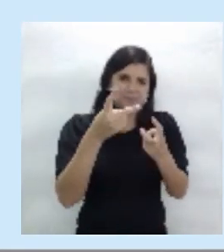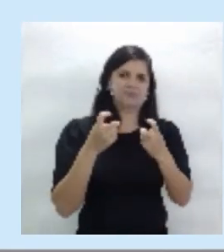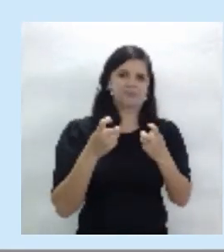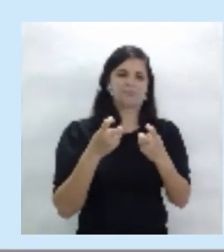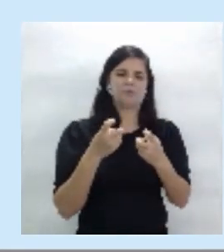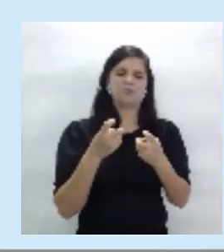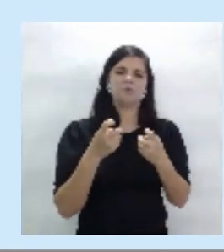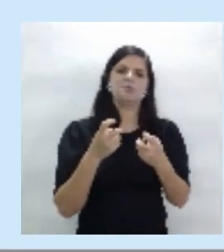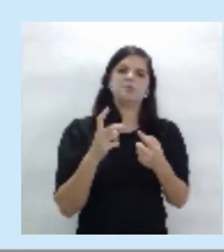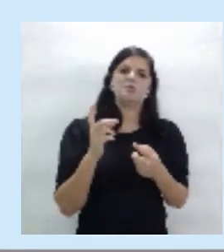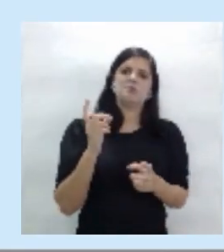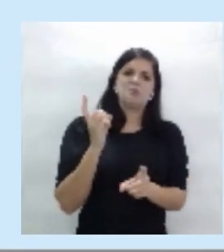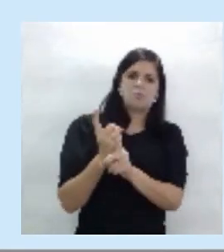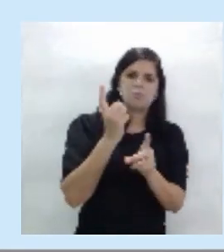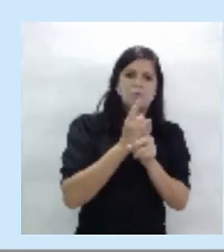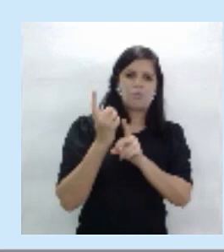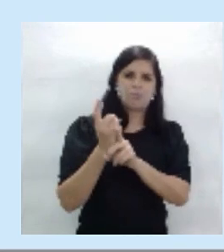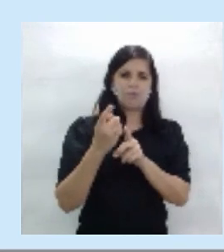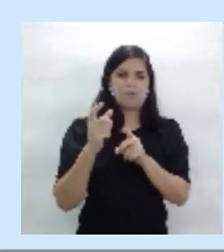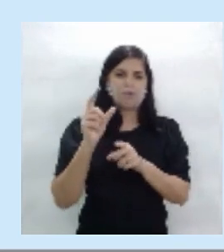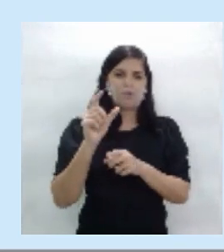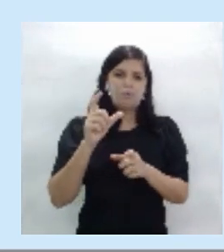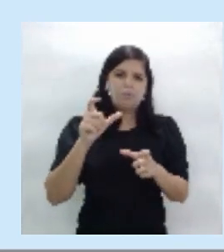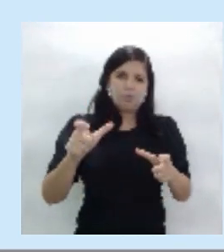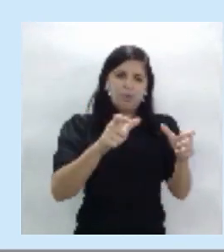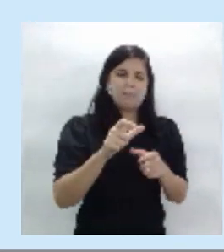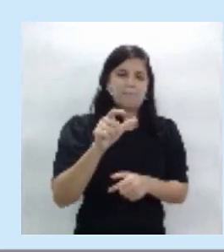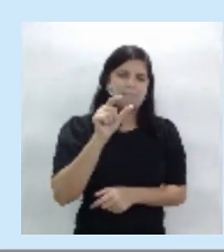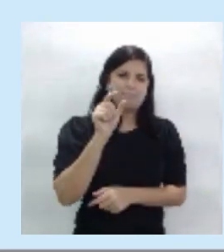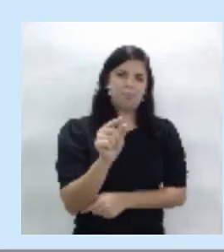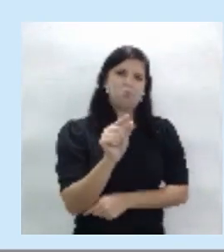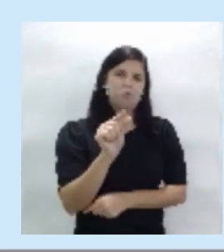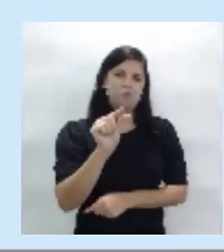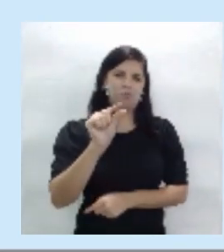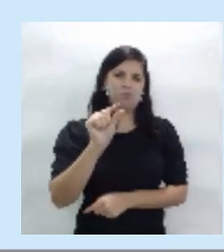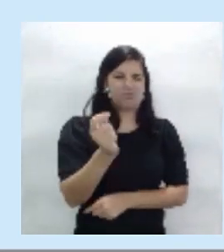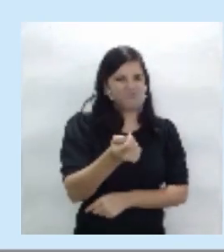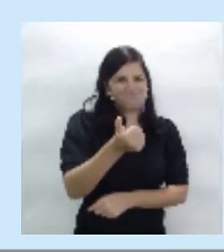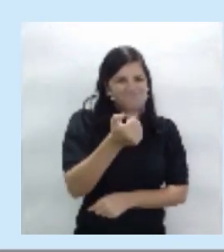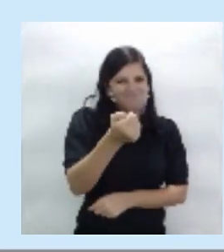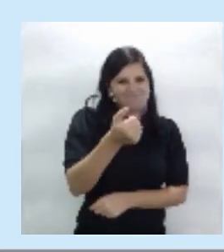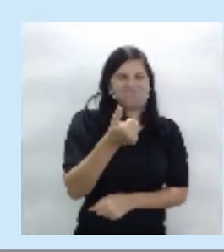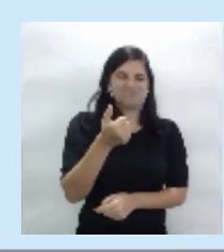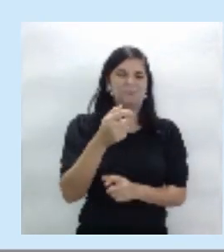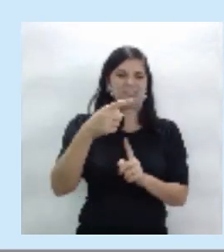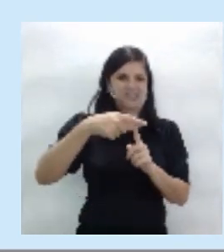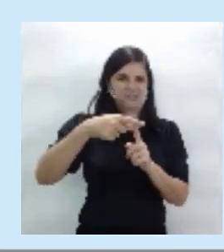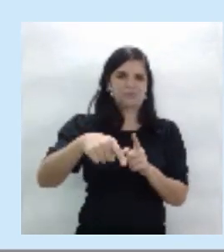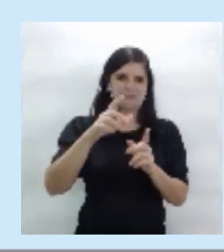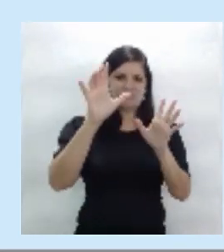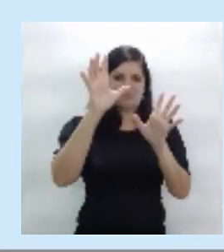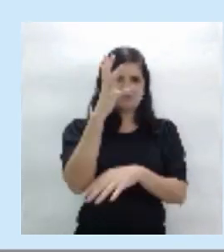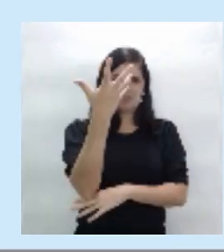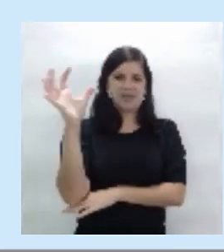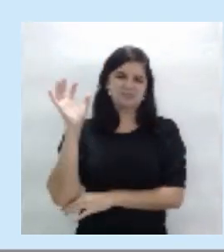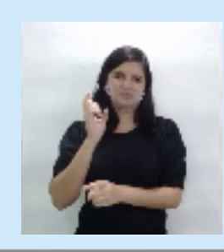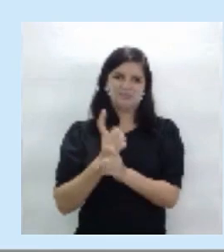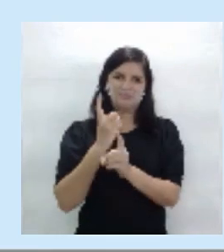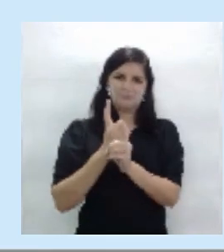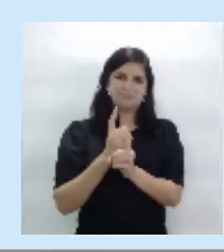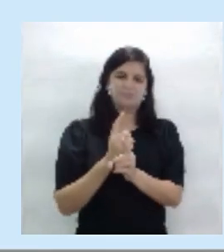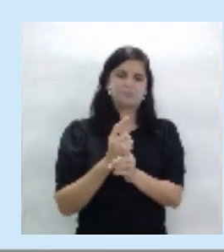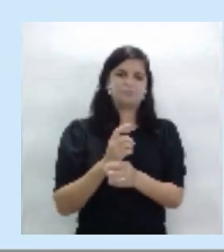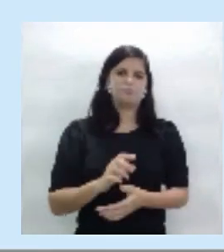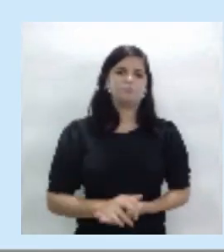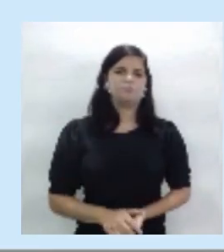interessante isso. E você consegue ver alguns poucos lugares que ainda existem esse tipo de floresta, ok?